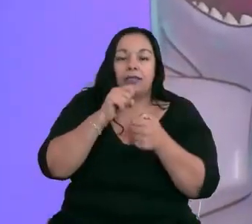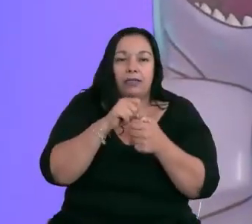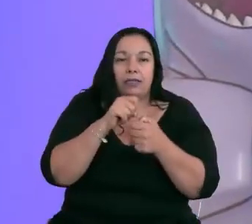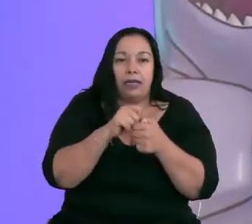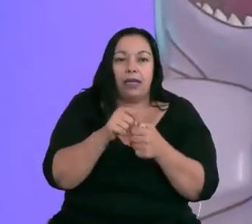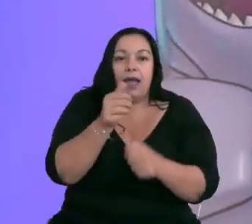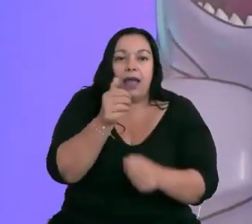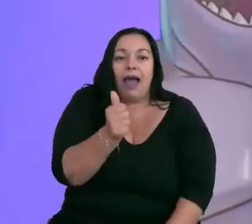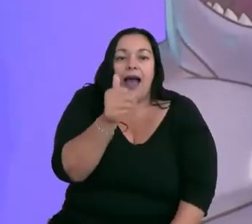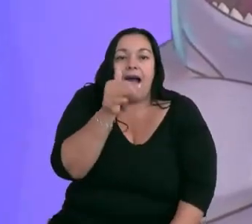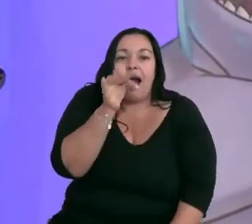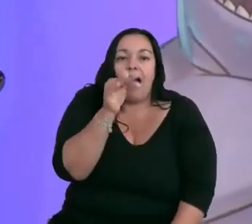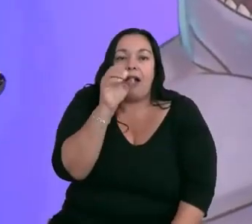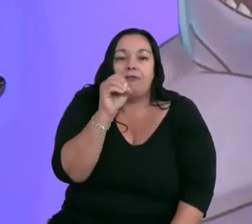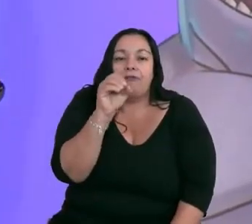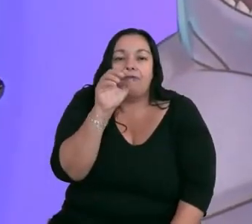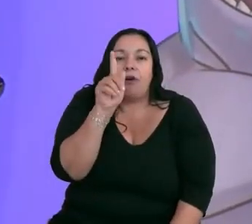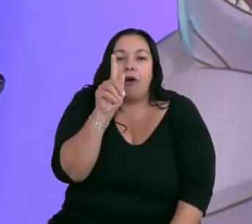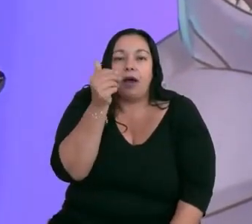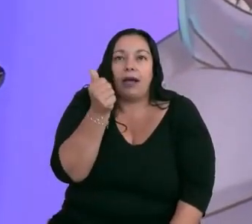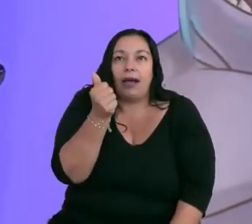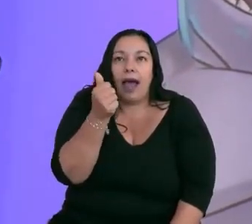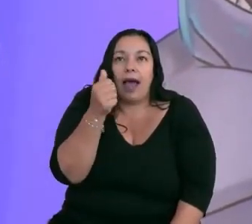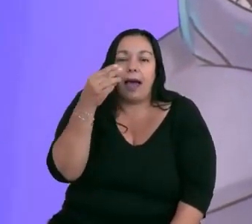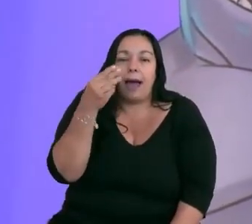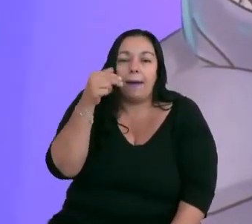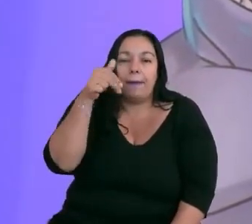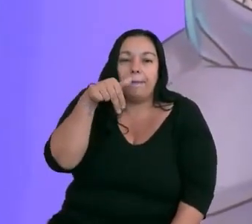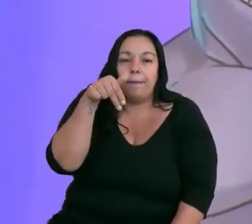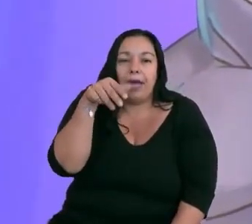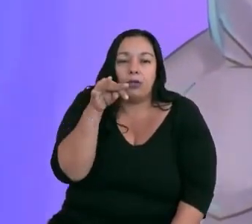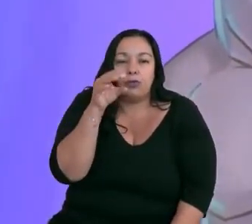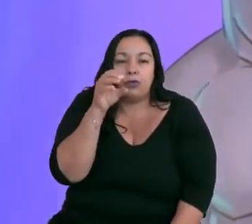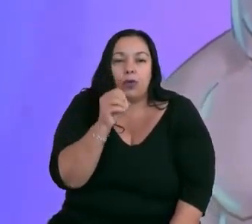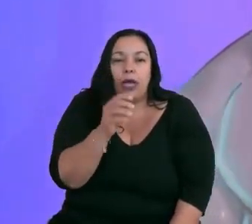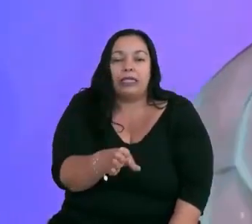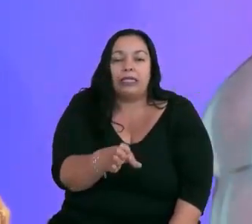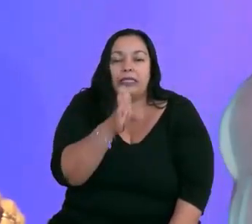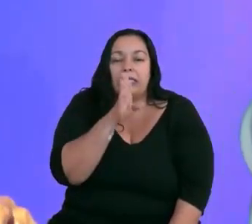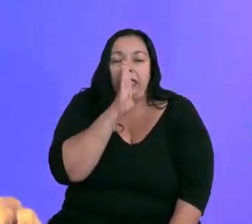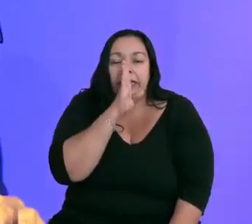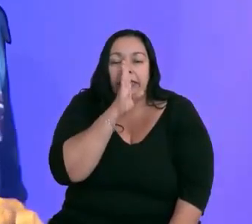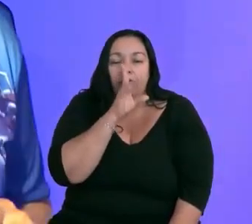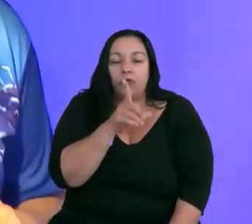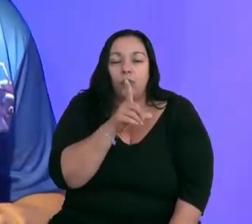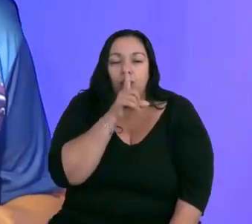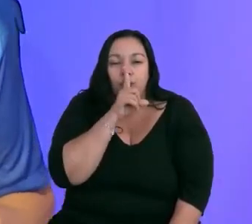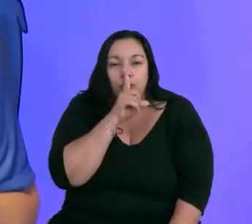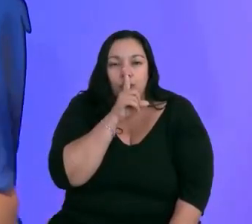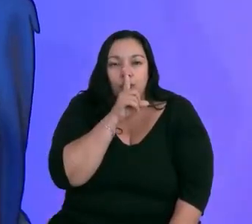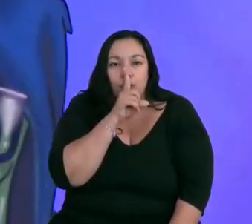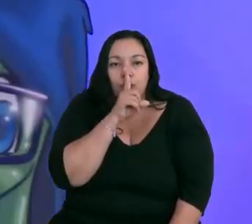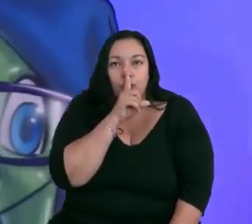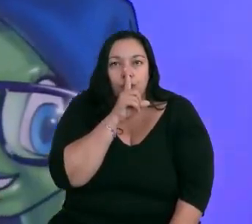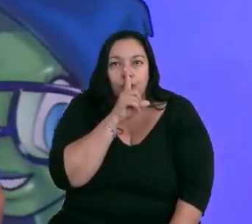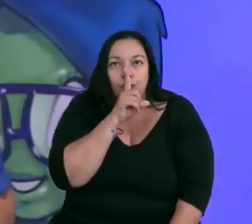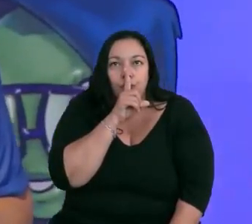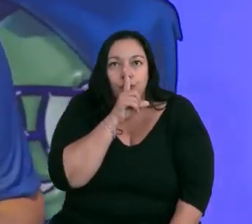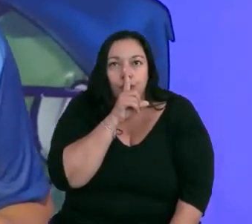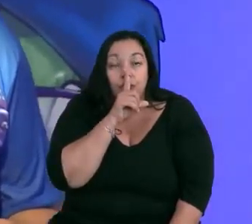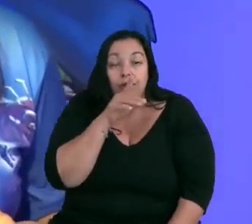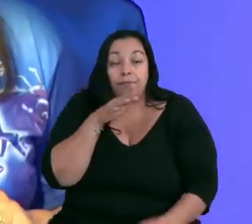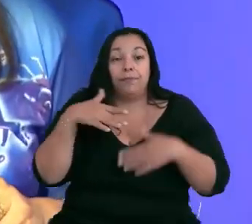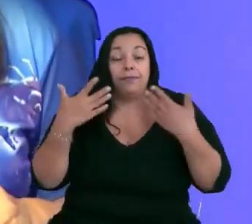é silencioso. O afogamento, ele é silencioso. Então,